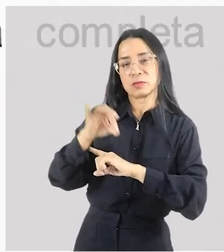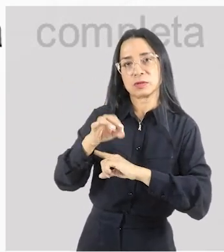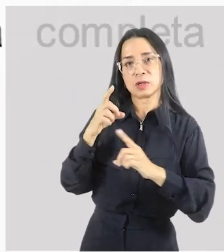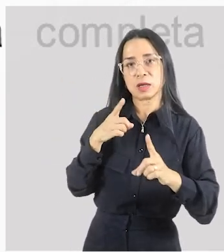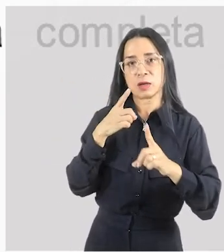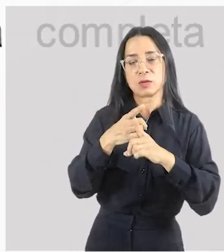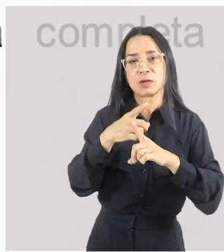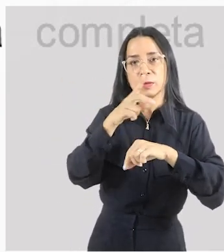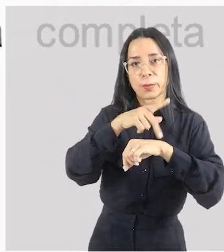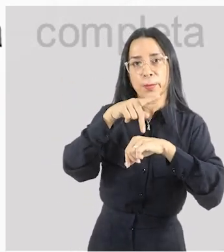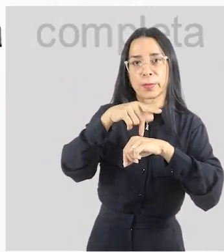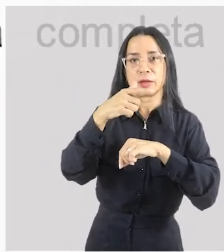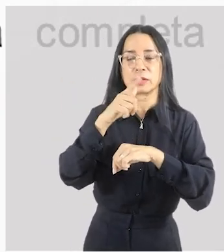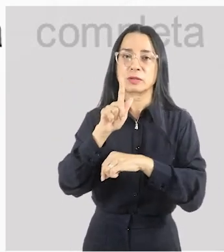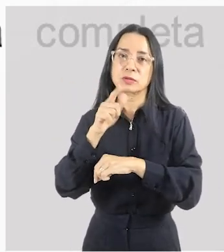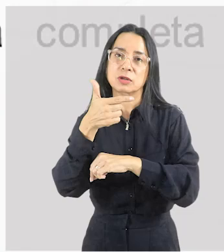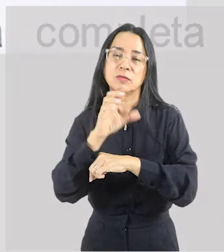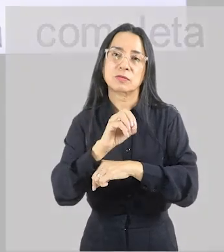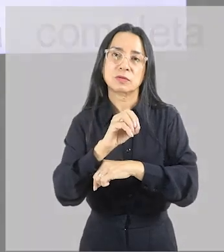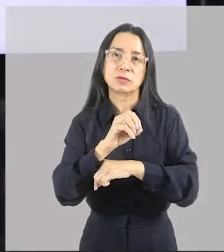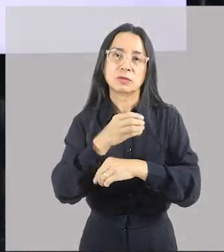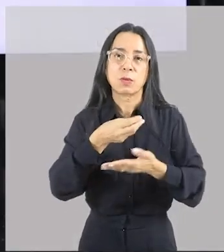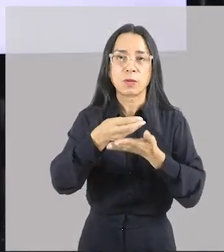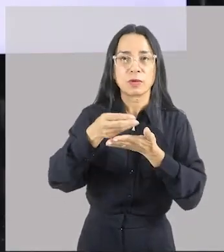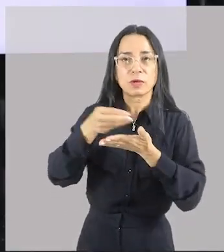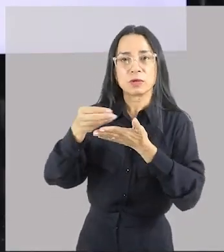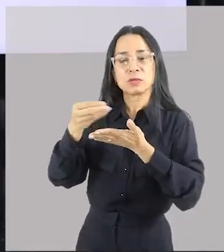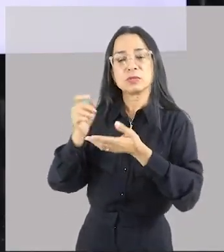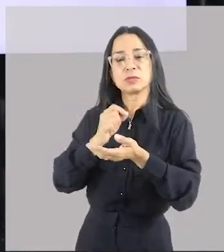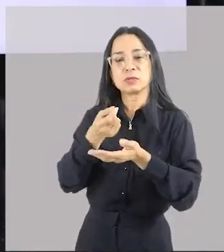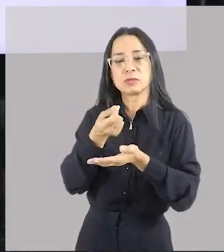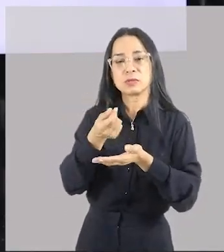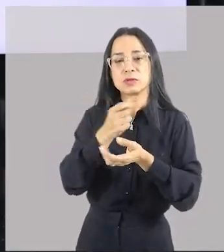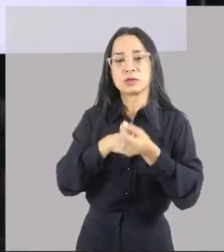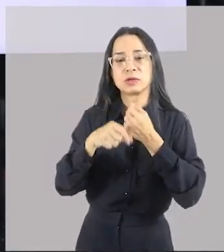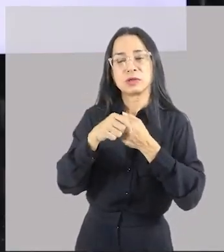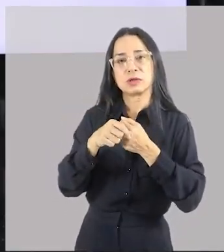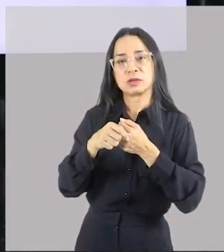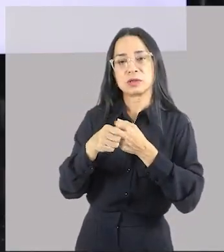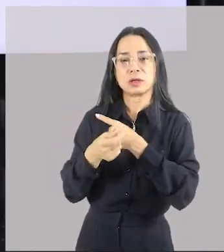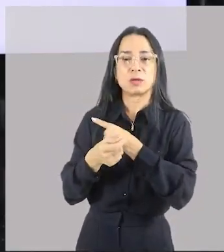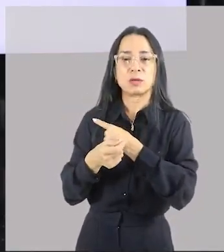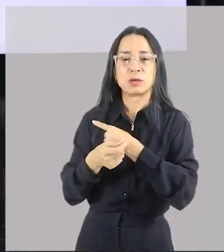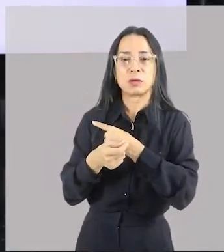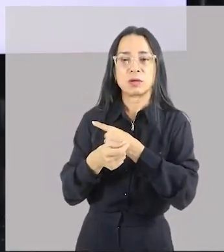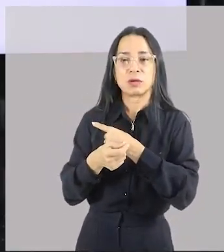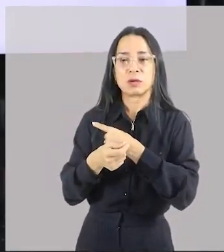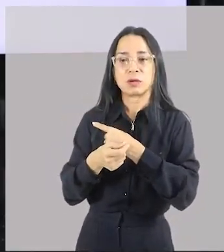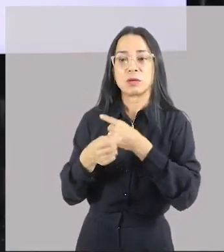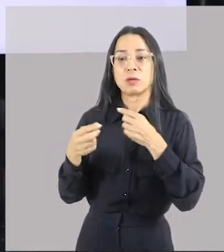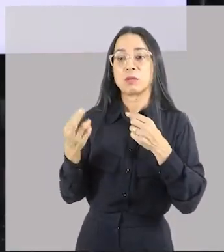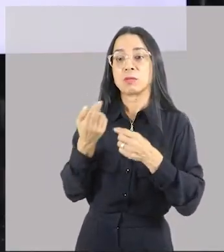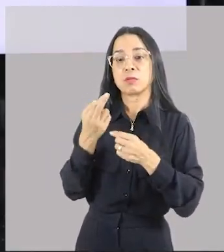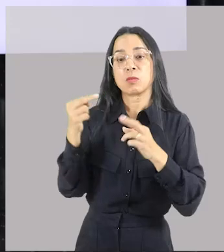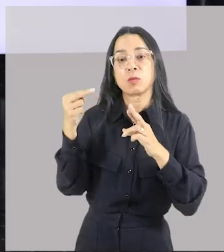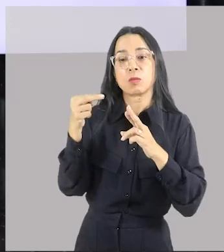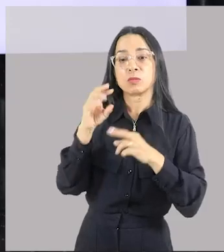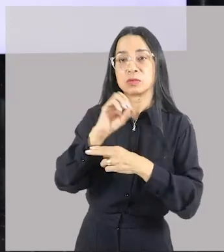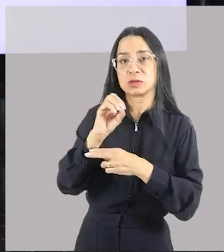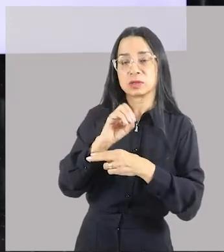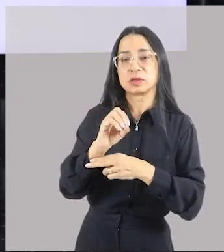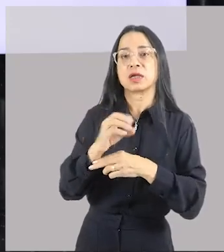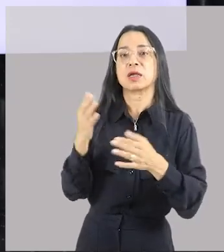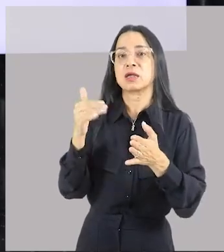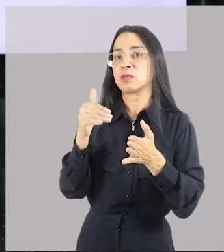G20, onde para a distribuição de renda, o coeficiente 0 corresponde à completa igualdade, é bom, e o